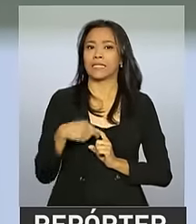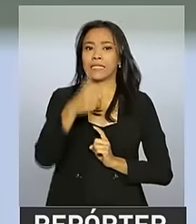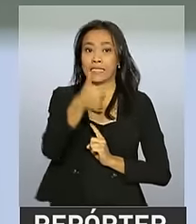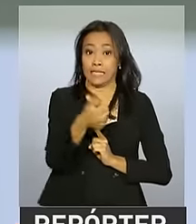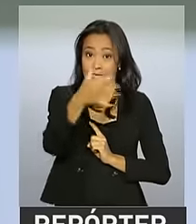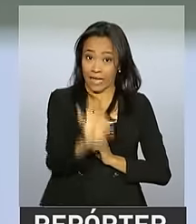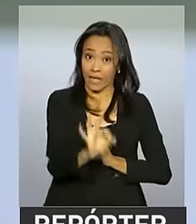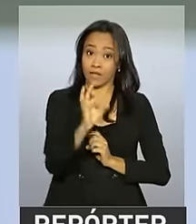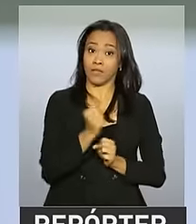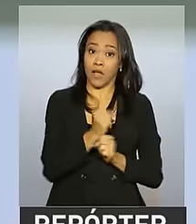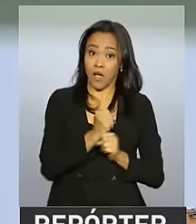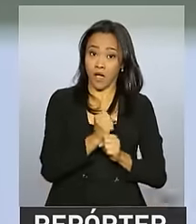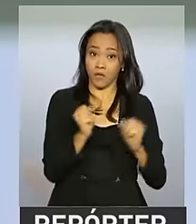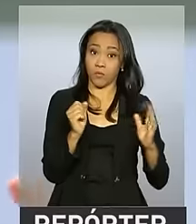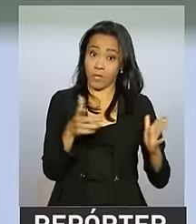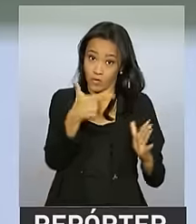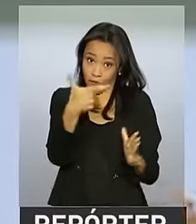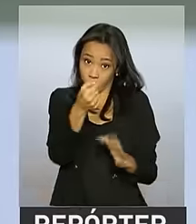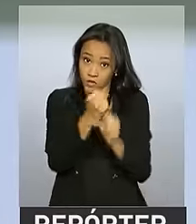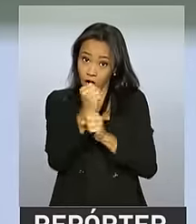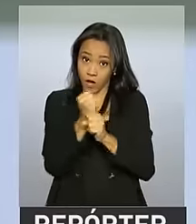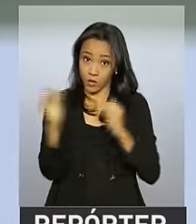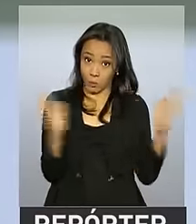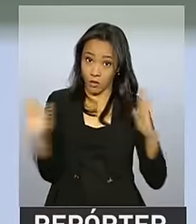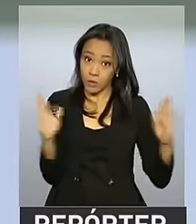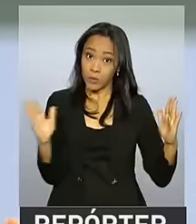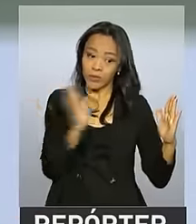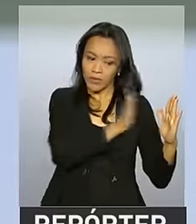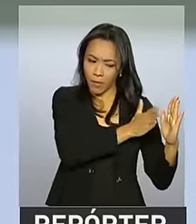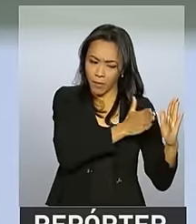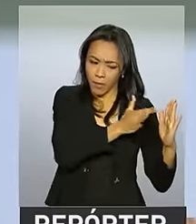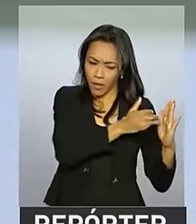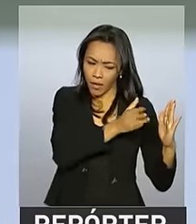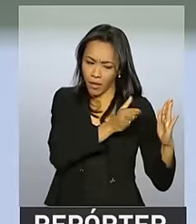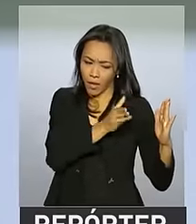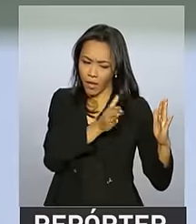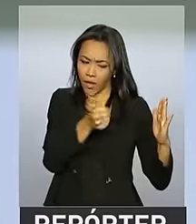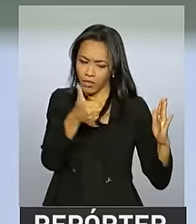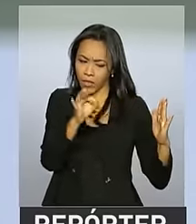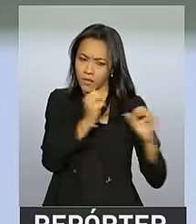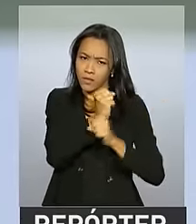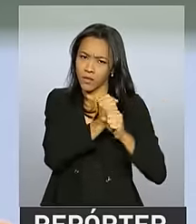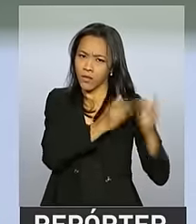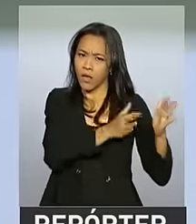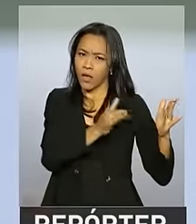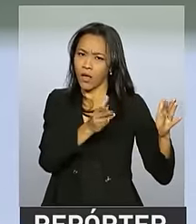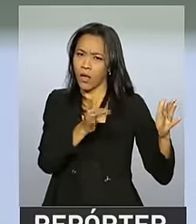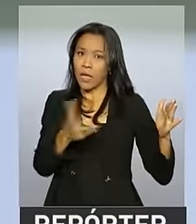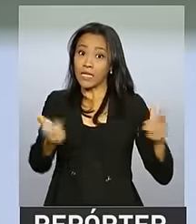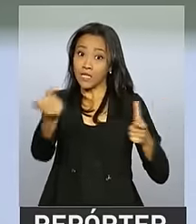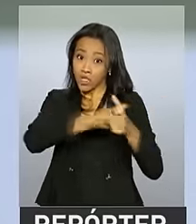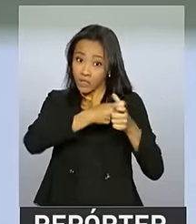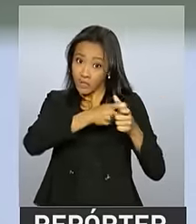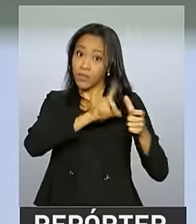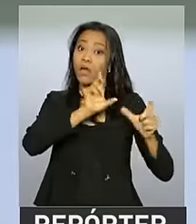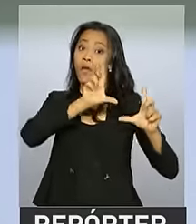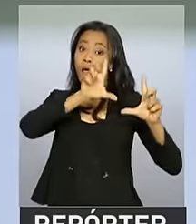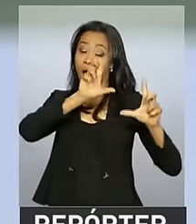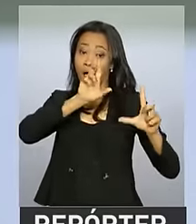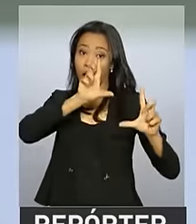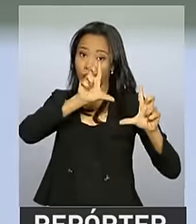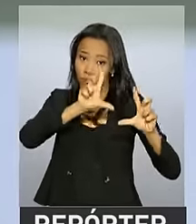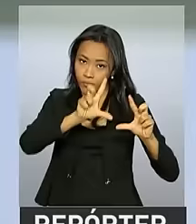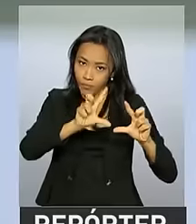anos subsequentes a a mantida essa disciplina eh essa dívida tende a se reduzir a cair Ah